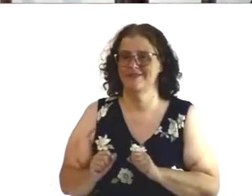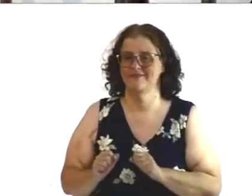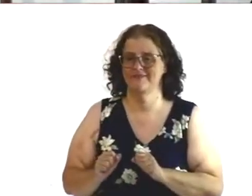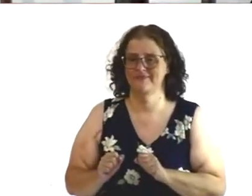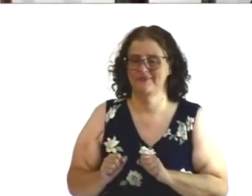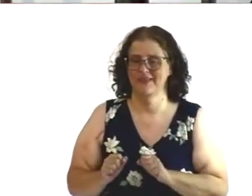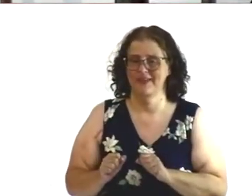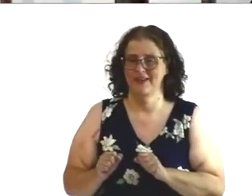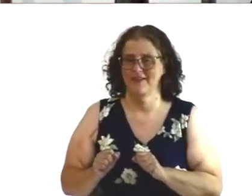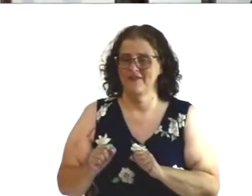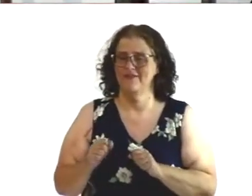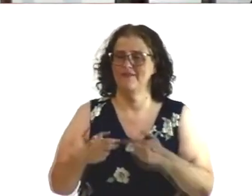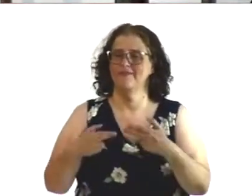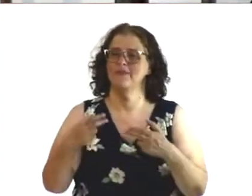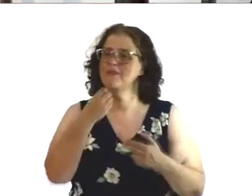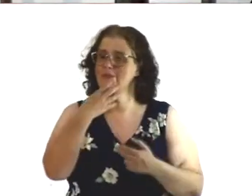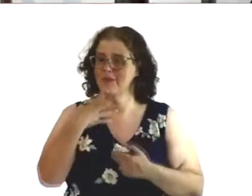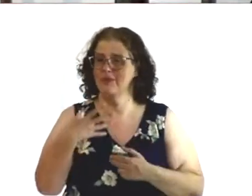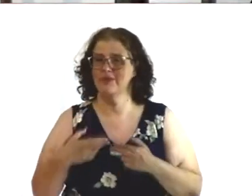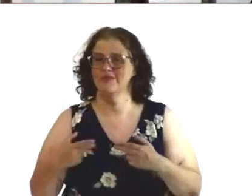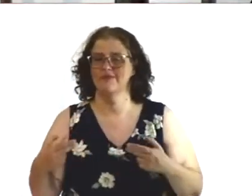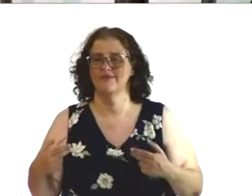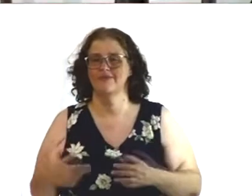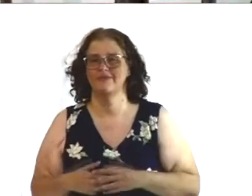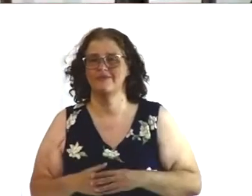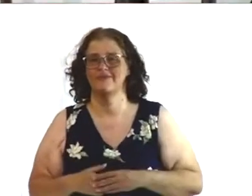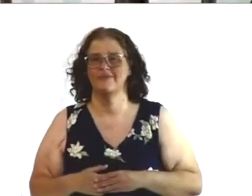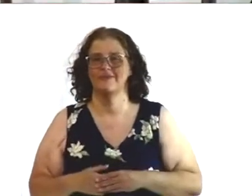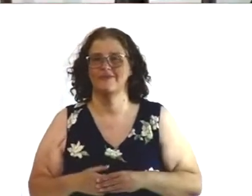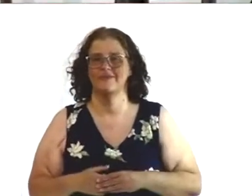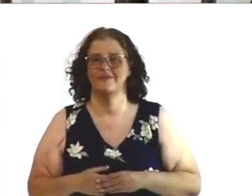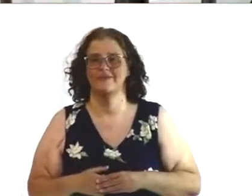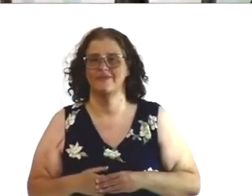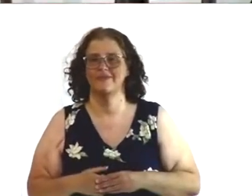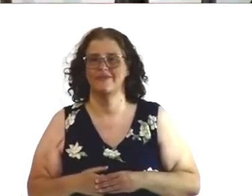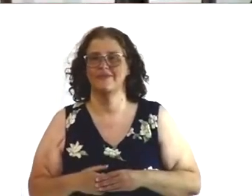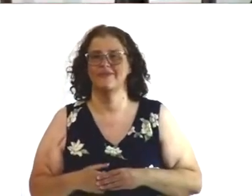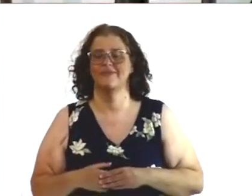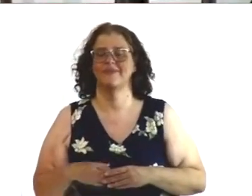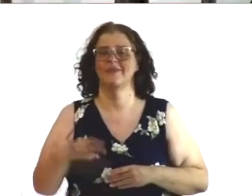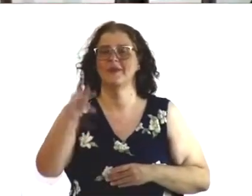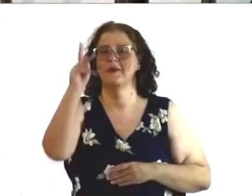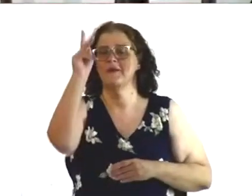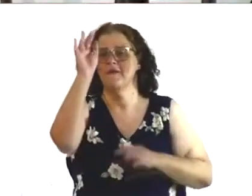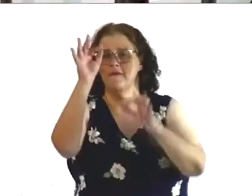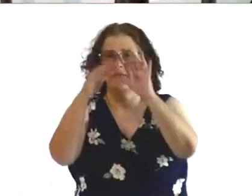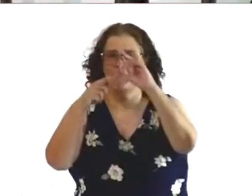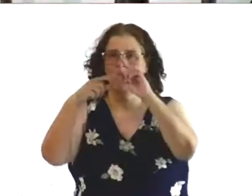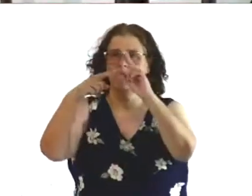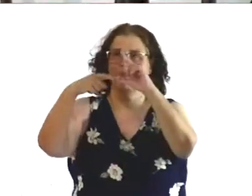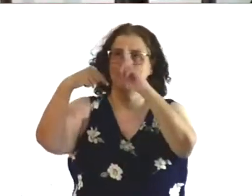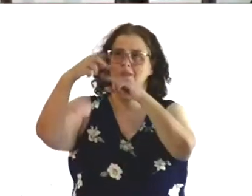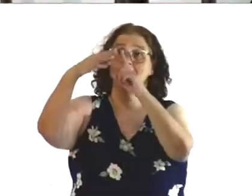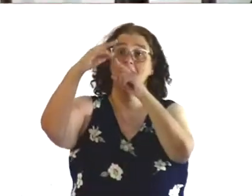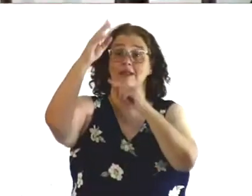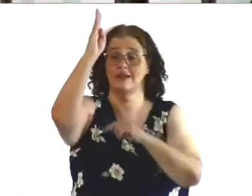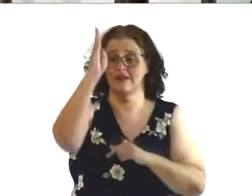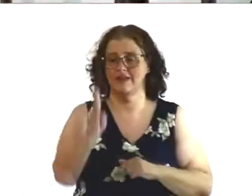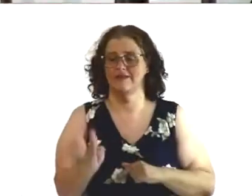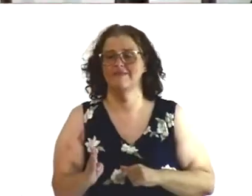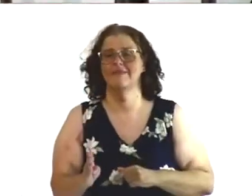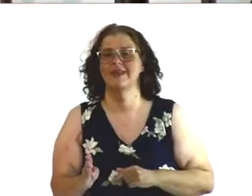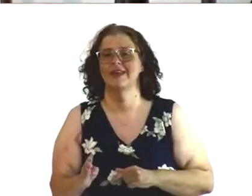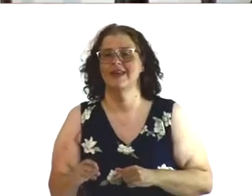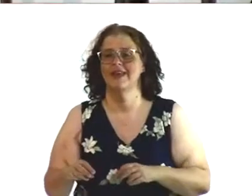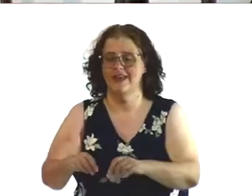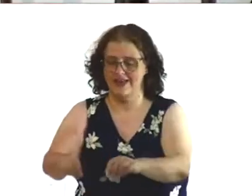muito conhecida para o povo de Deus. Belém é a terra de Davi. A terra de Davi. Quando